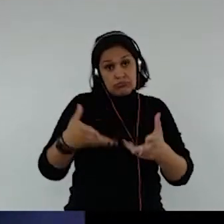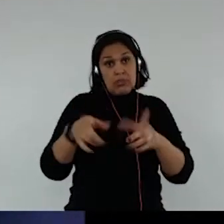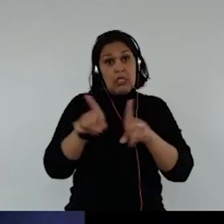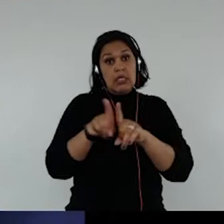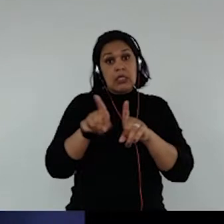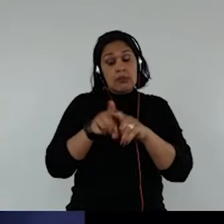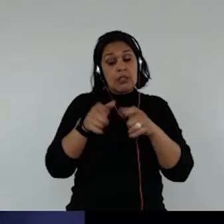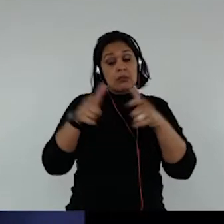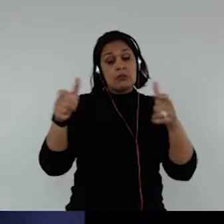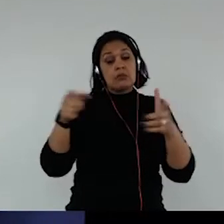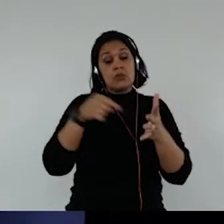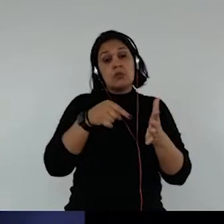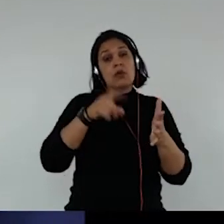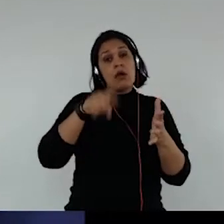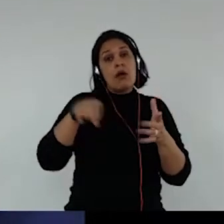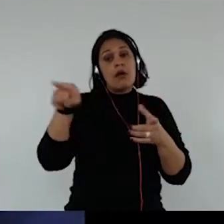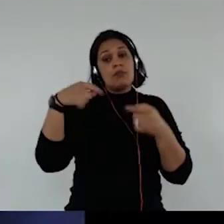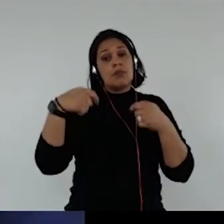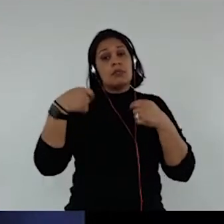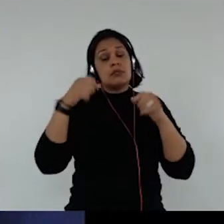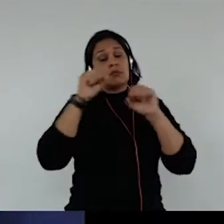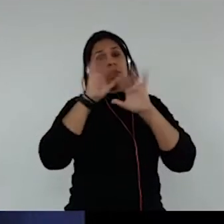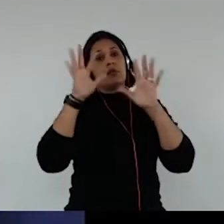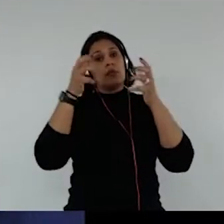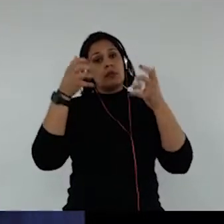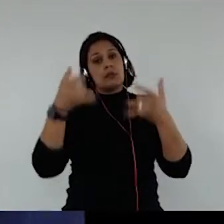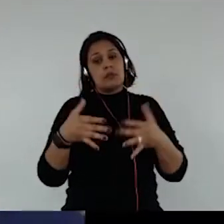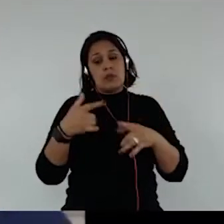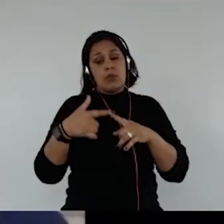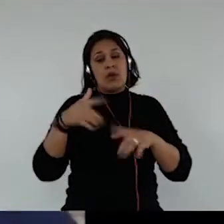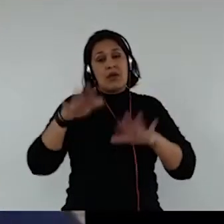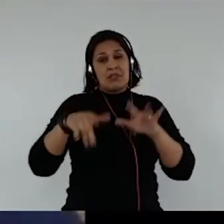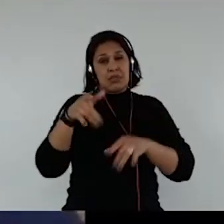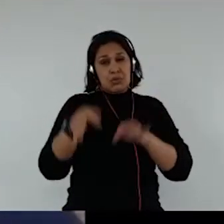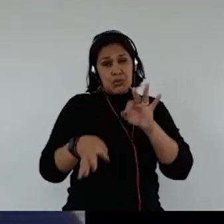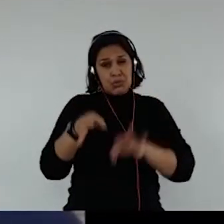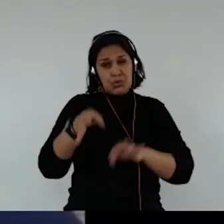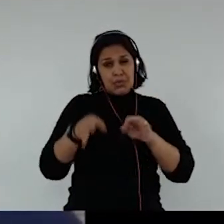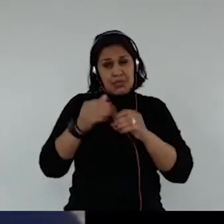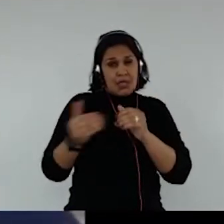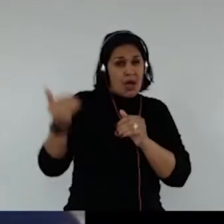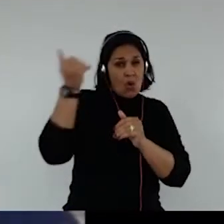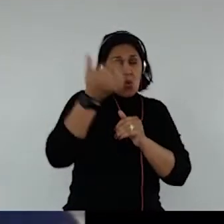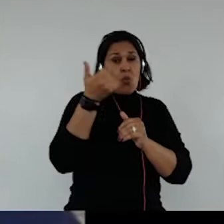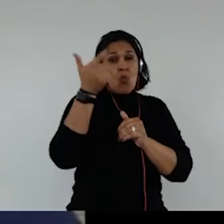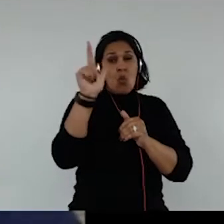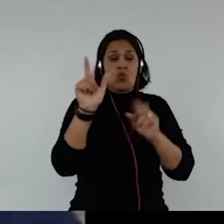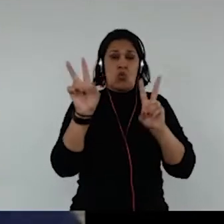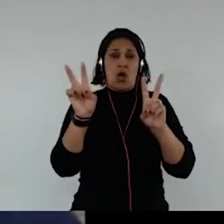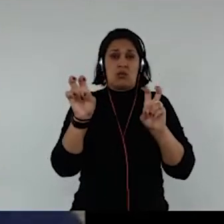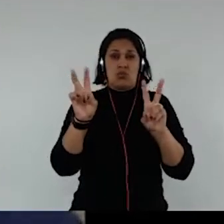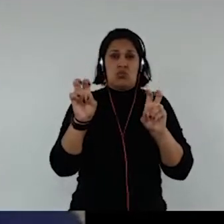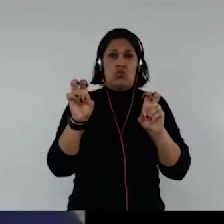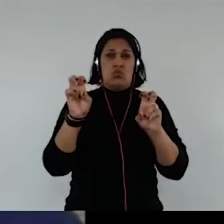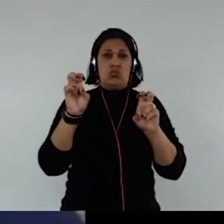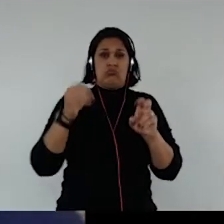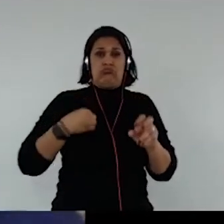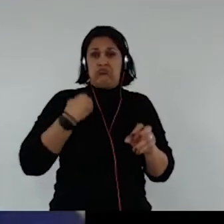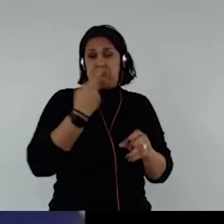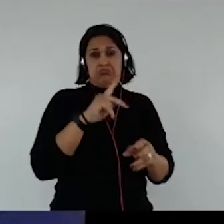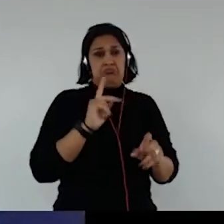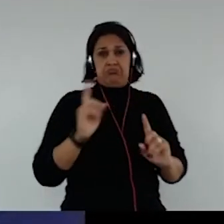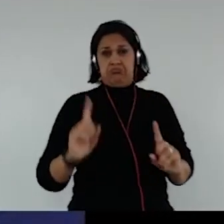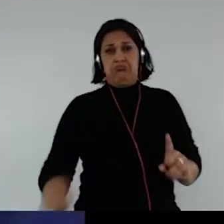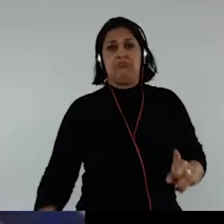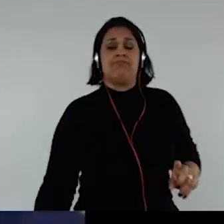ampla discricionariedade do juiz, o risco que o juiz possa entrar, além dessa cláusula econômica, em variáveis do